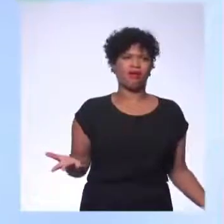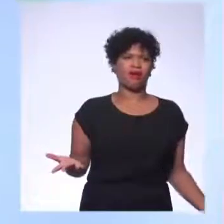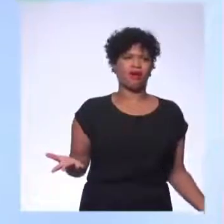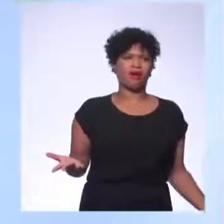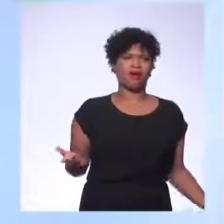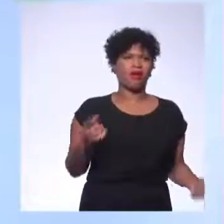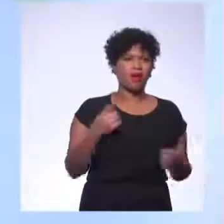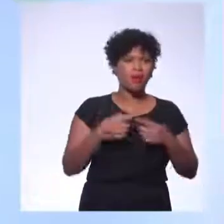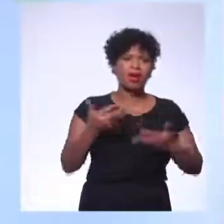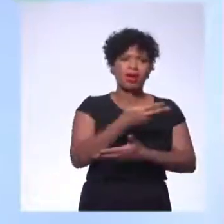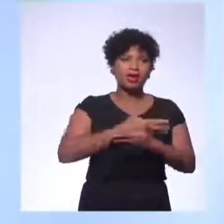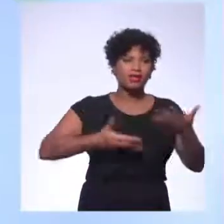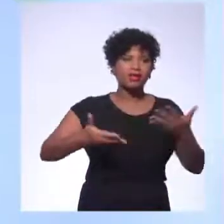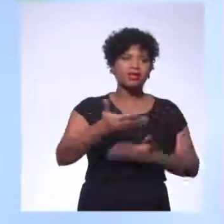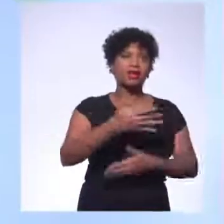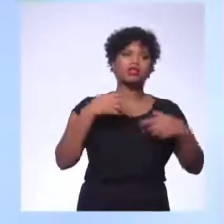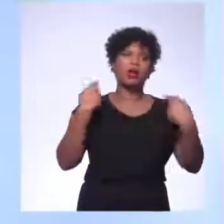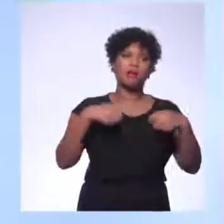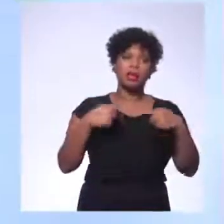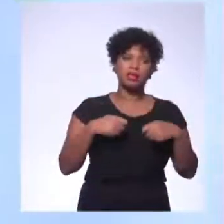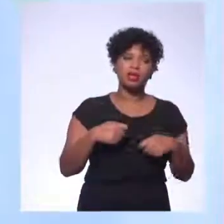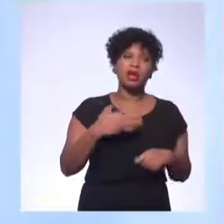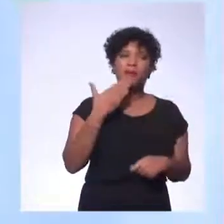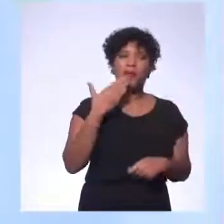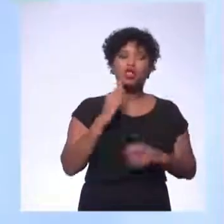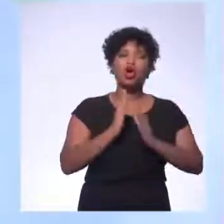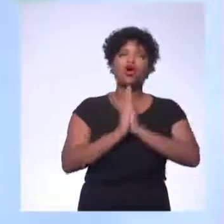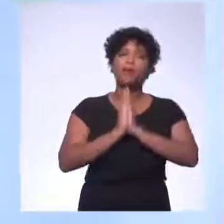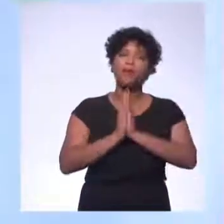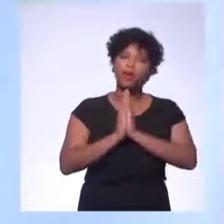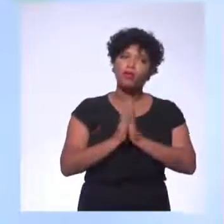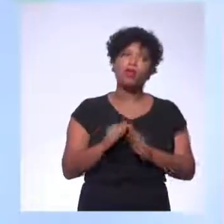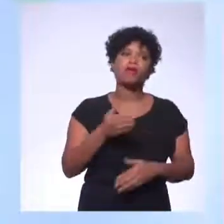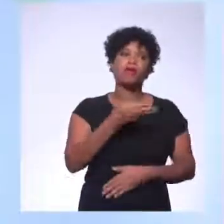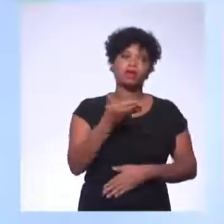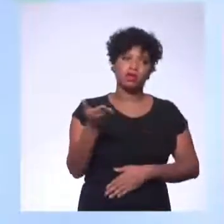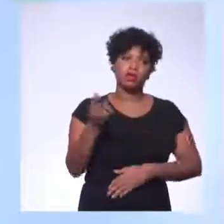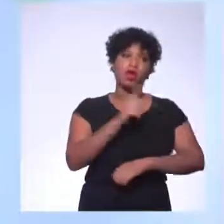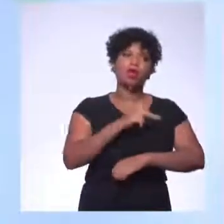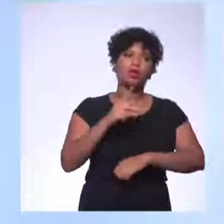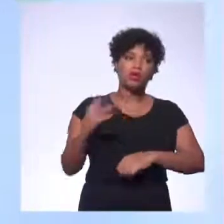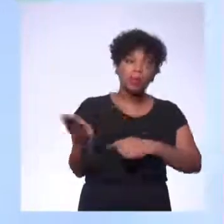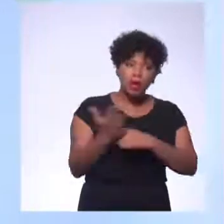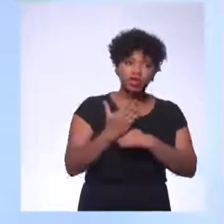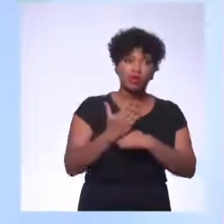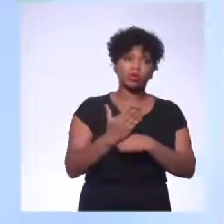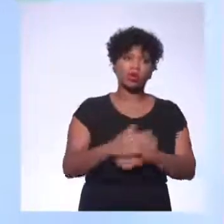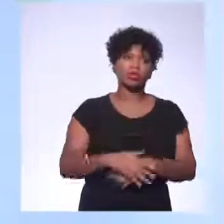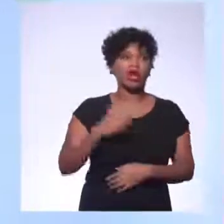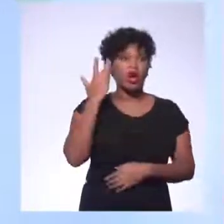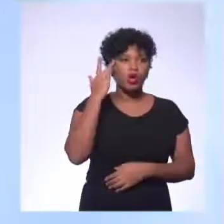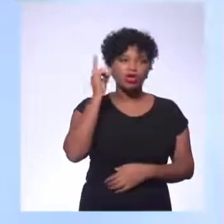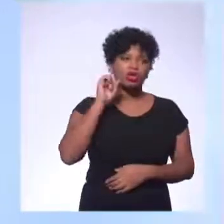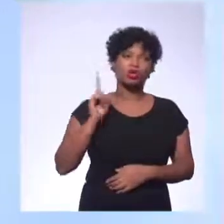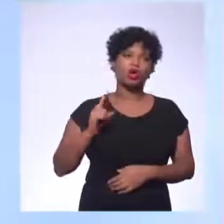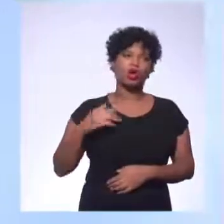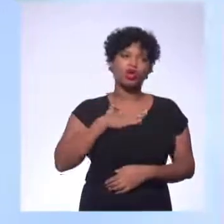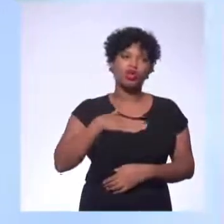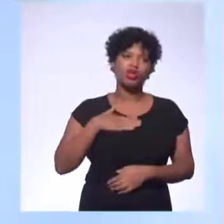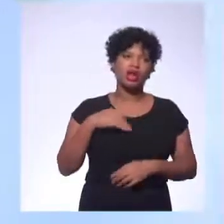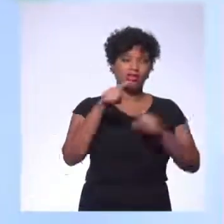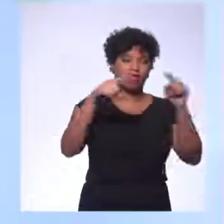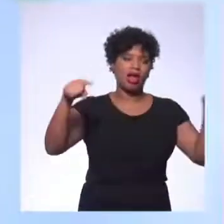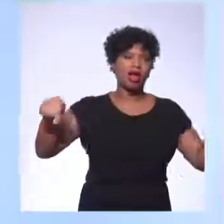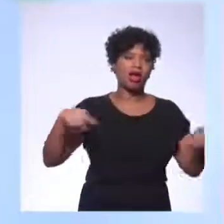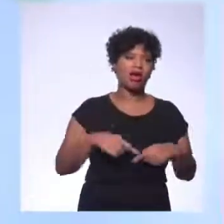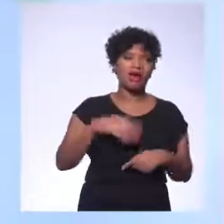não tem uma boa interação. Então, eu vou pedir, por favor, a colaboração de vocês. Eu acho que vocês não gostariam de estar na sala de aula e